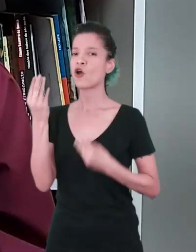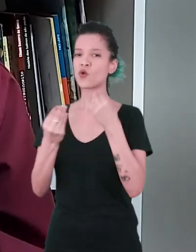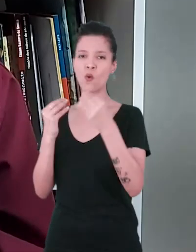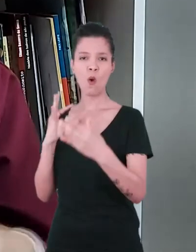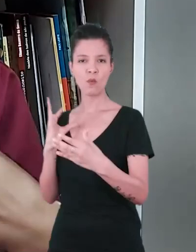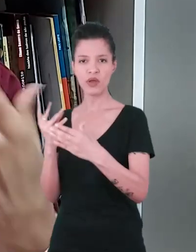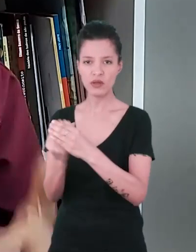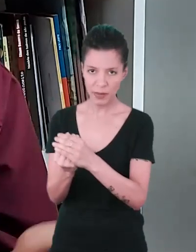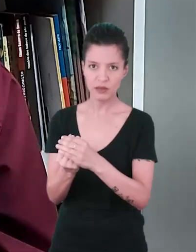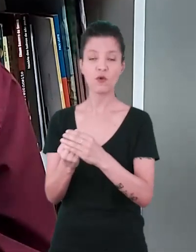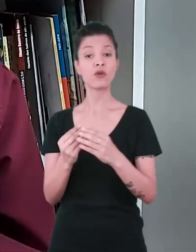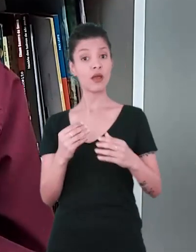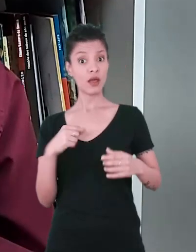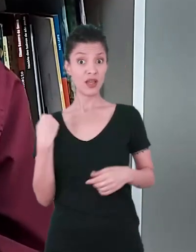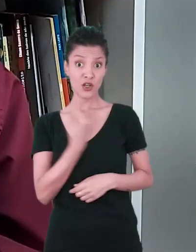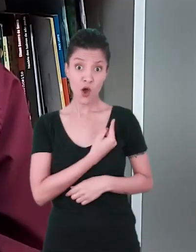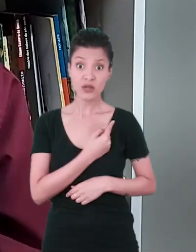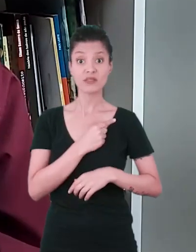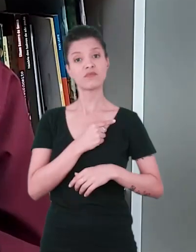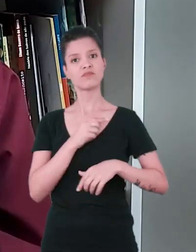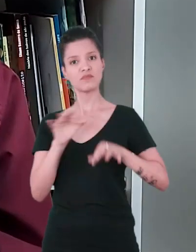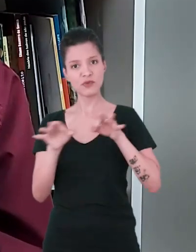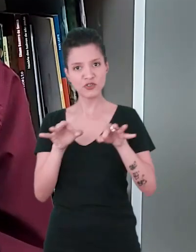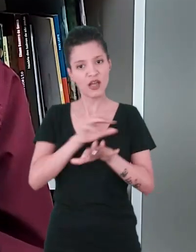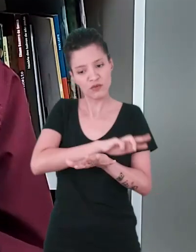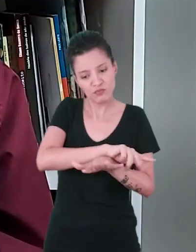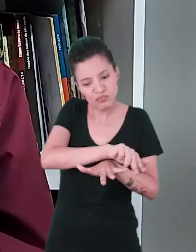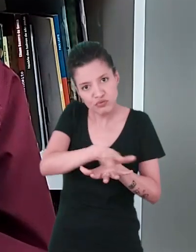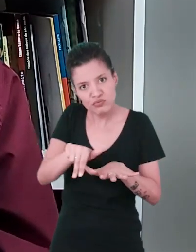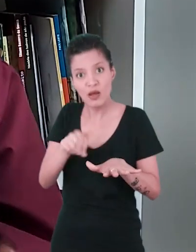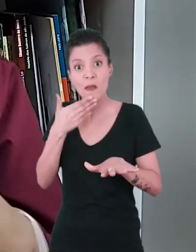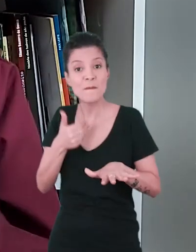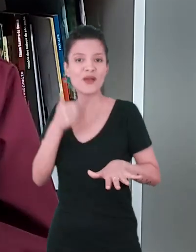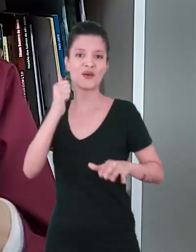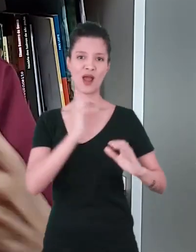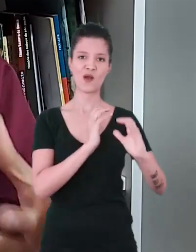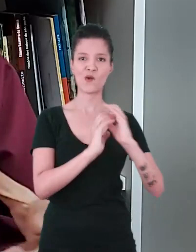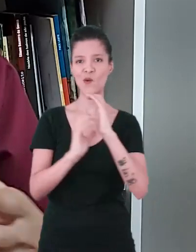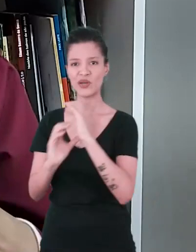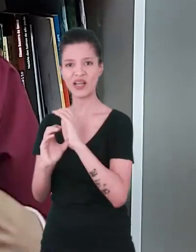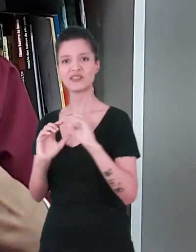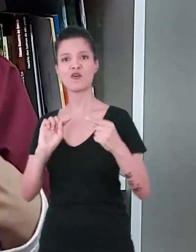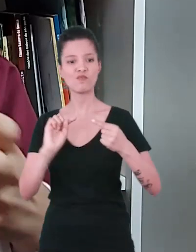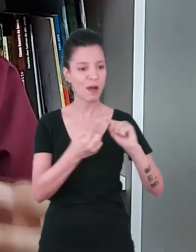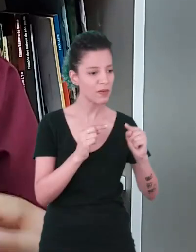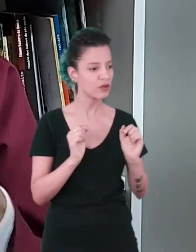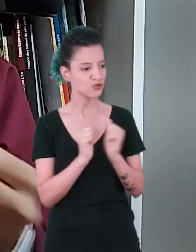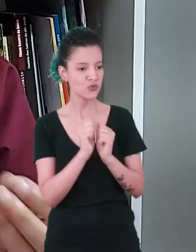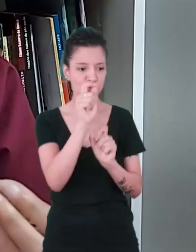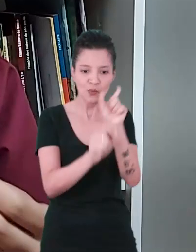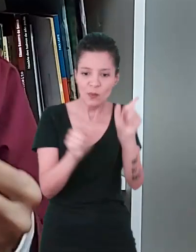diversificar nossa ação e melhorar nossa comunicação com as pessoas.